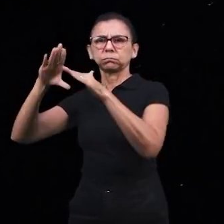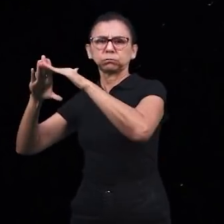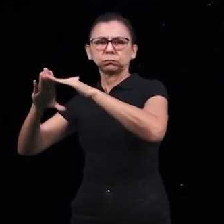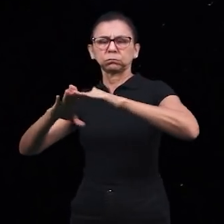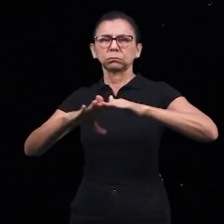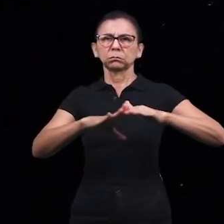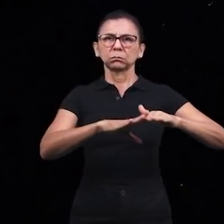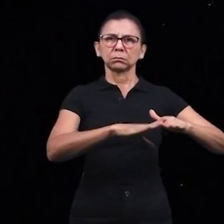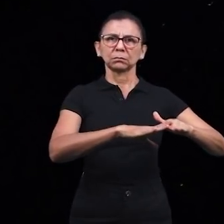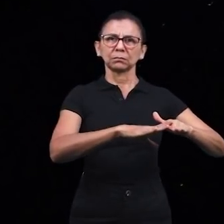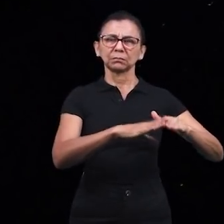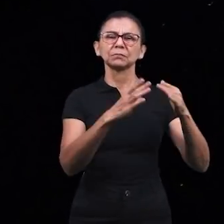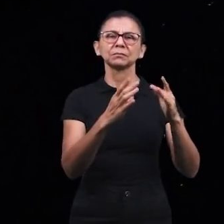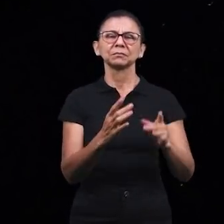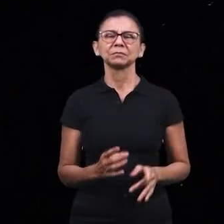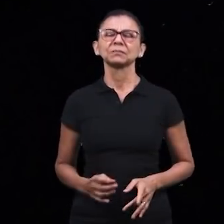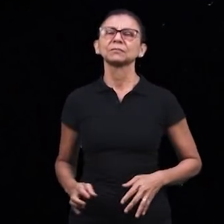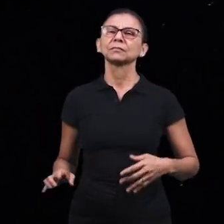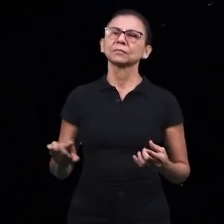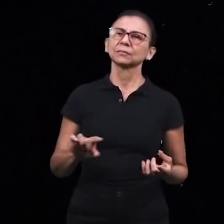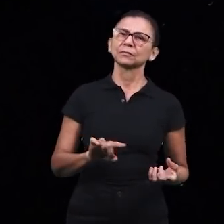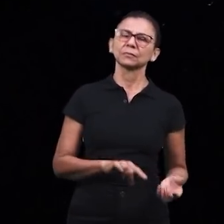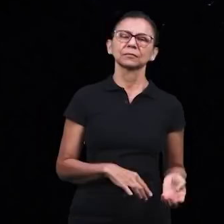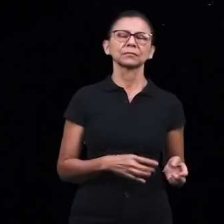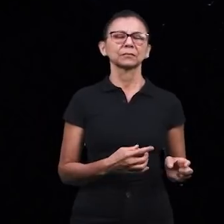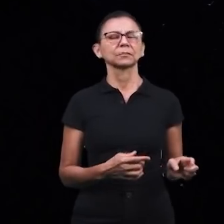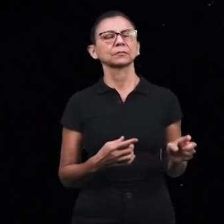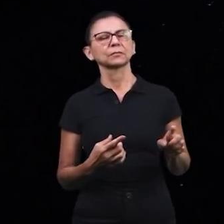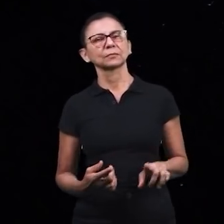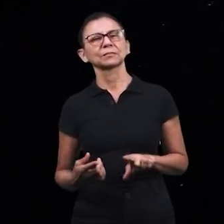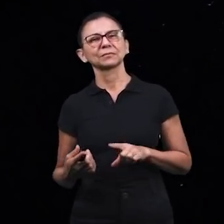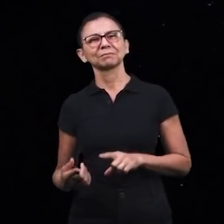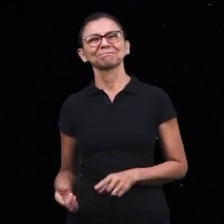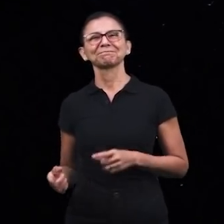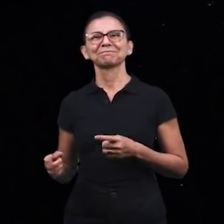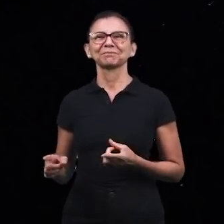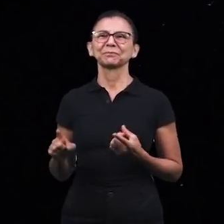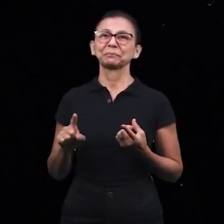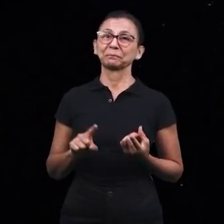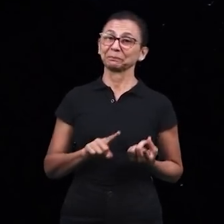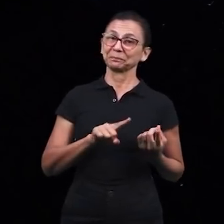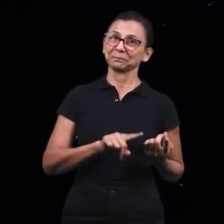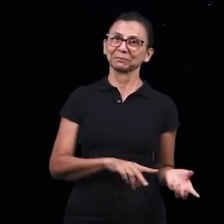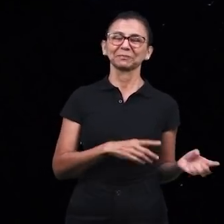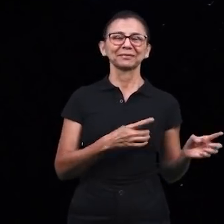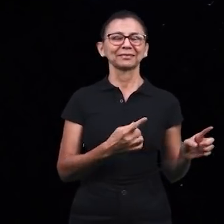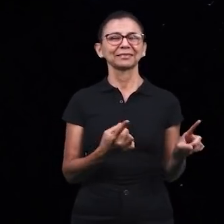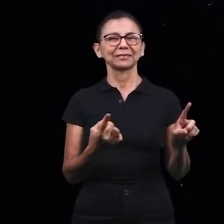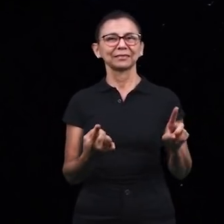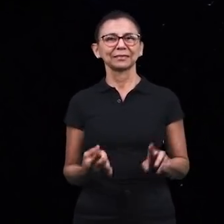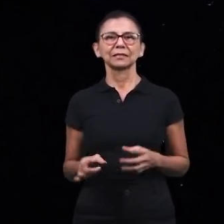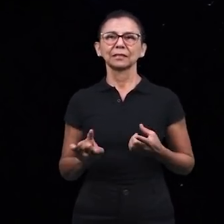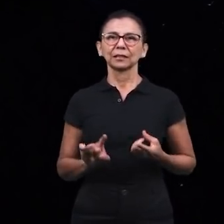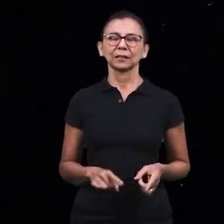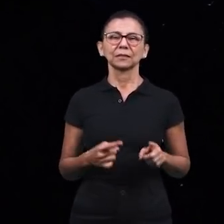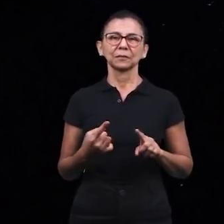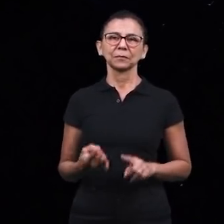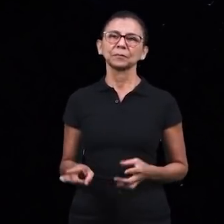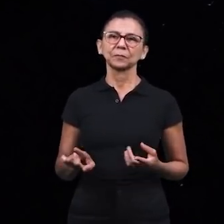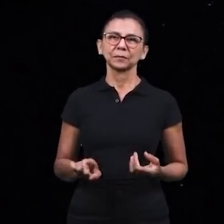seu Deus. Seus inimigos contaram ao rei e pediram para